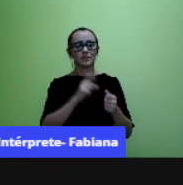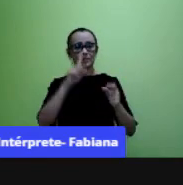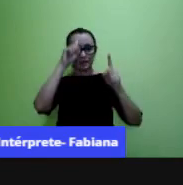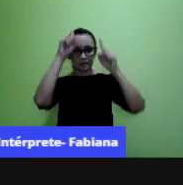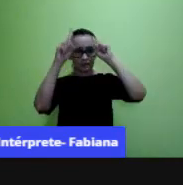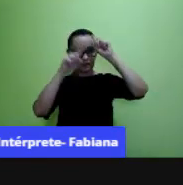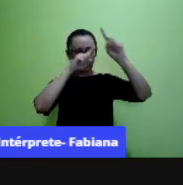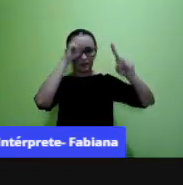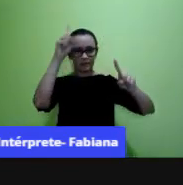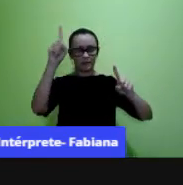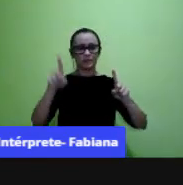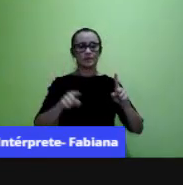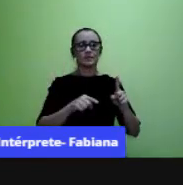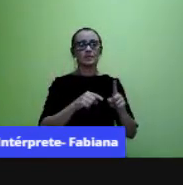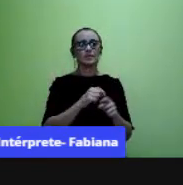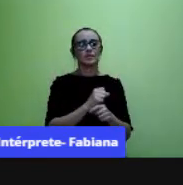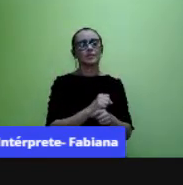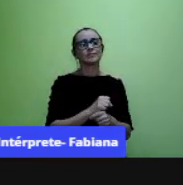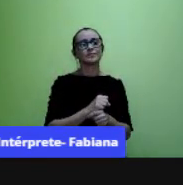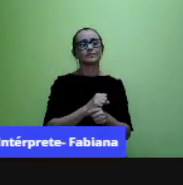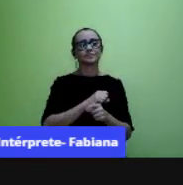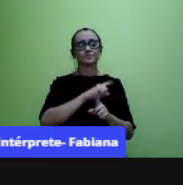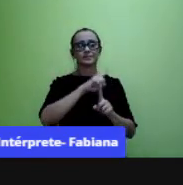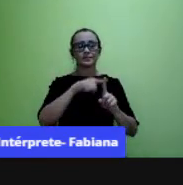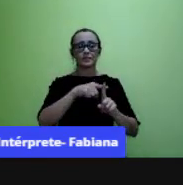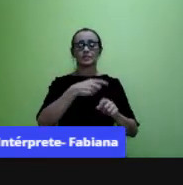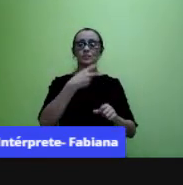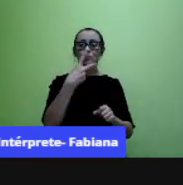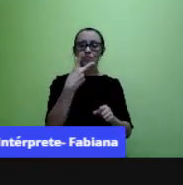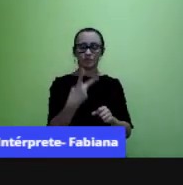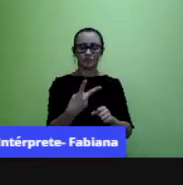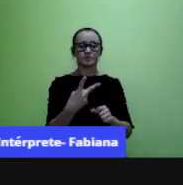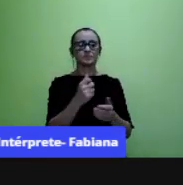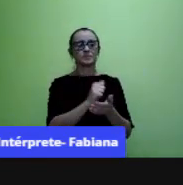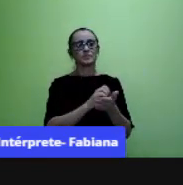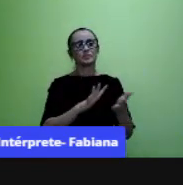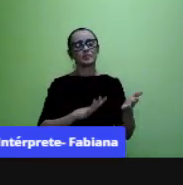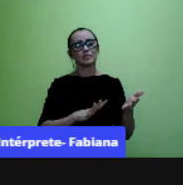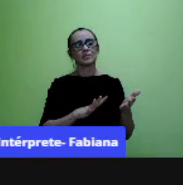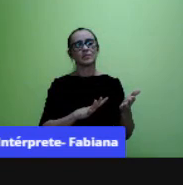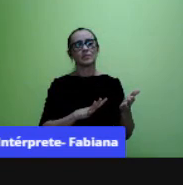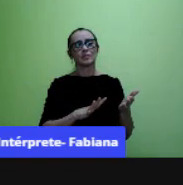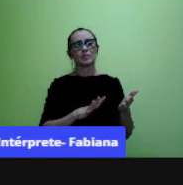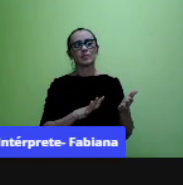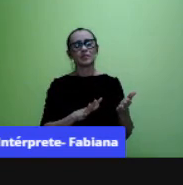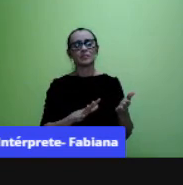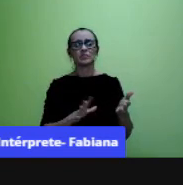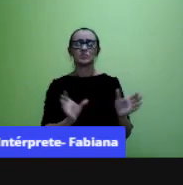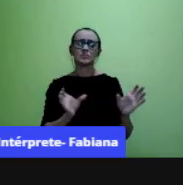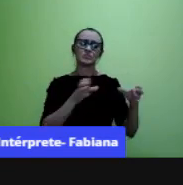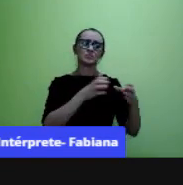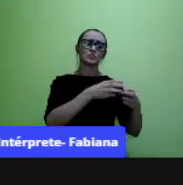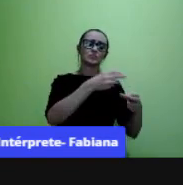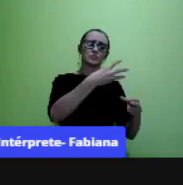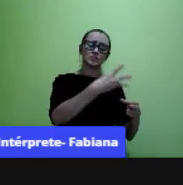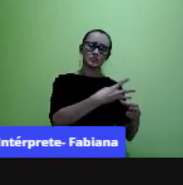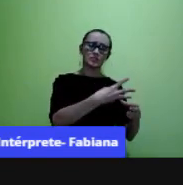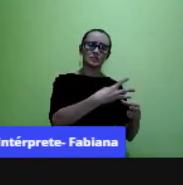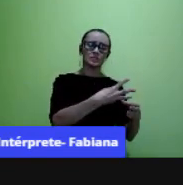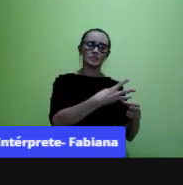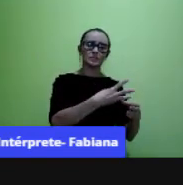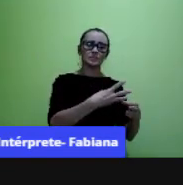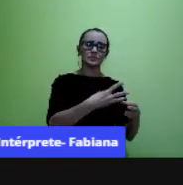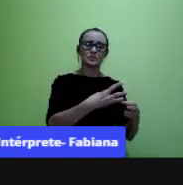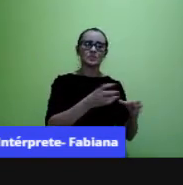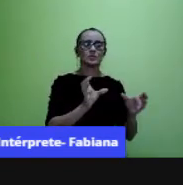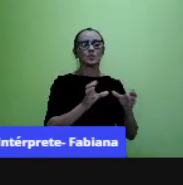2 atividades para o grupo 5, fazendo a progressão, ou você pega uma do grupo 3, 2 do grupo 4